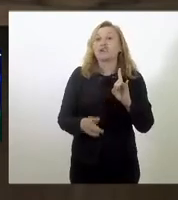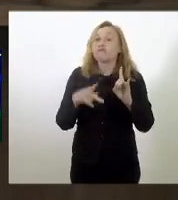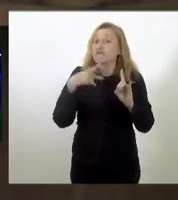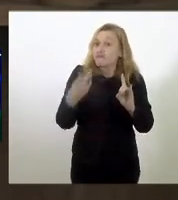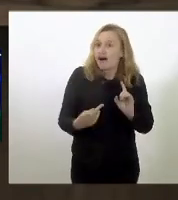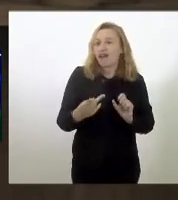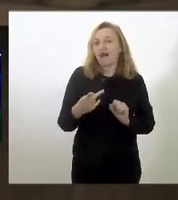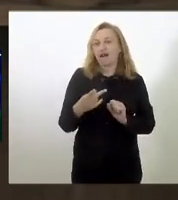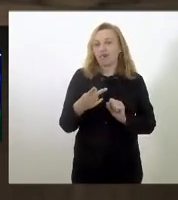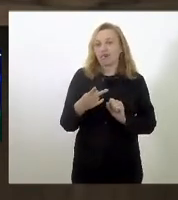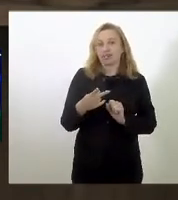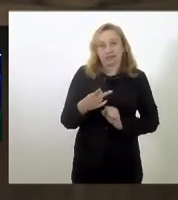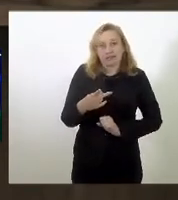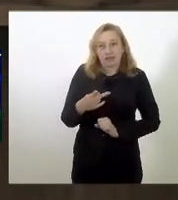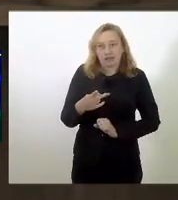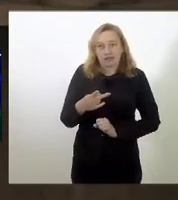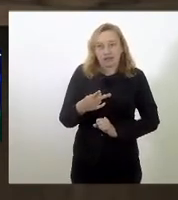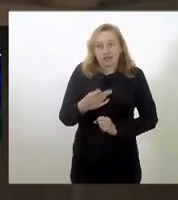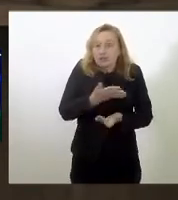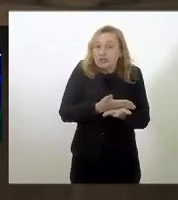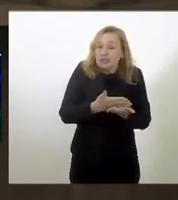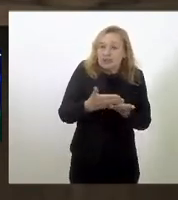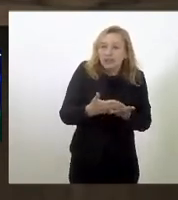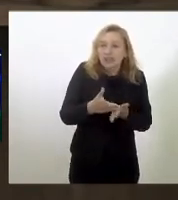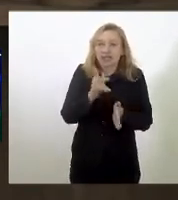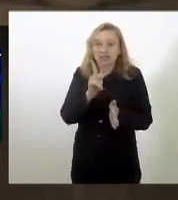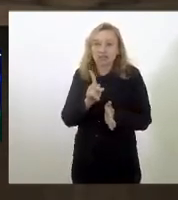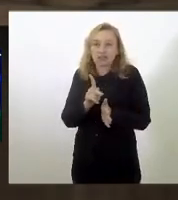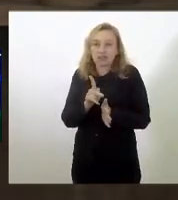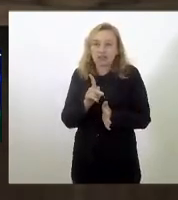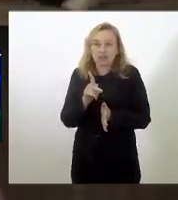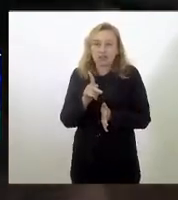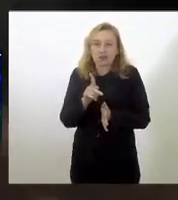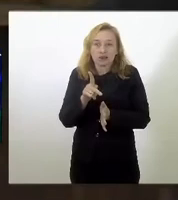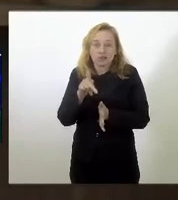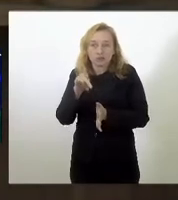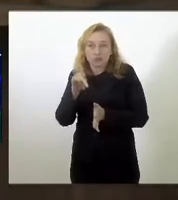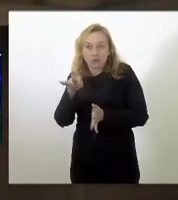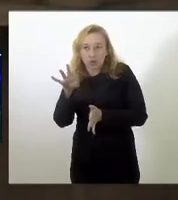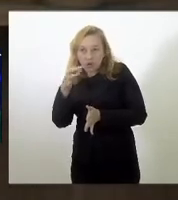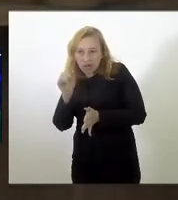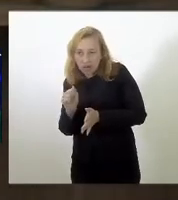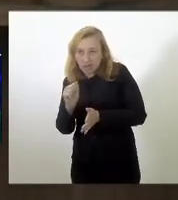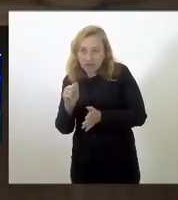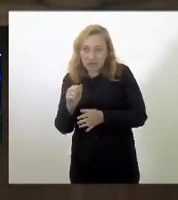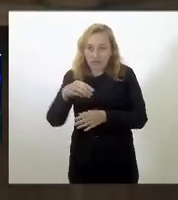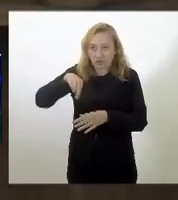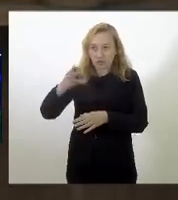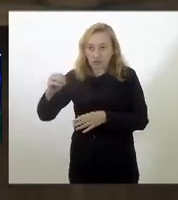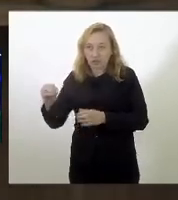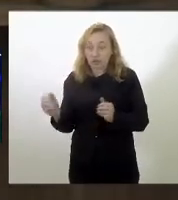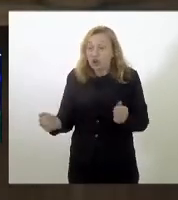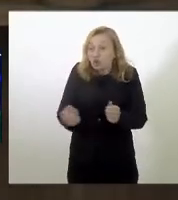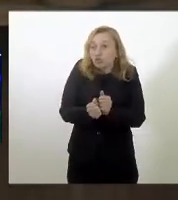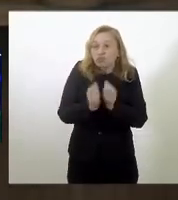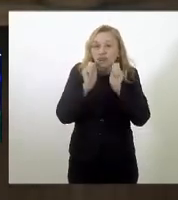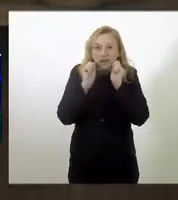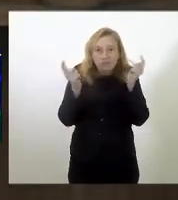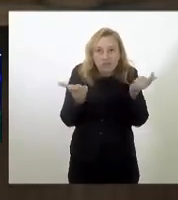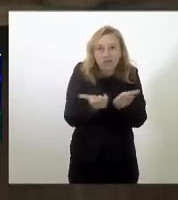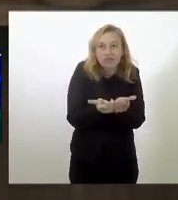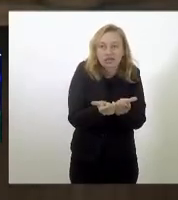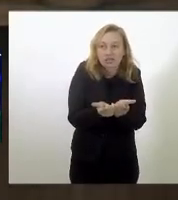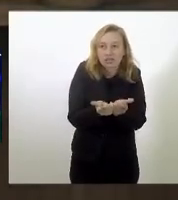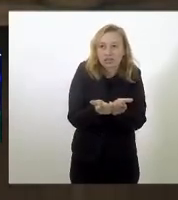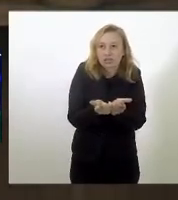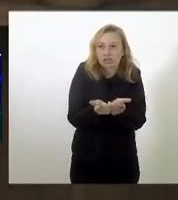salientar no lançamento desse programa de vacinação em massa a participação da Assembleia Legislativa com